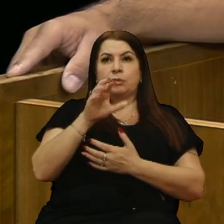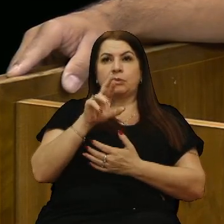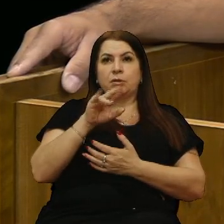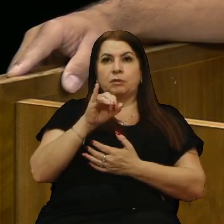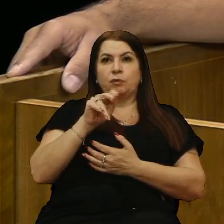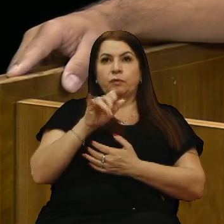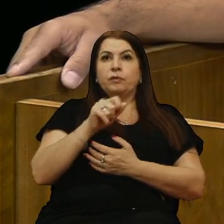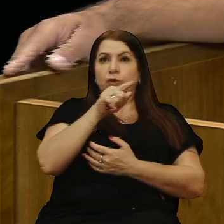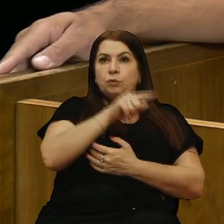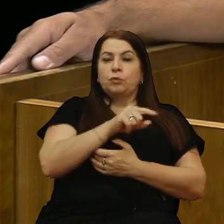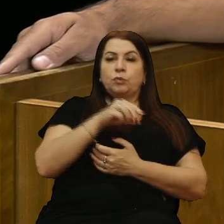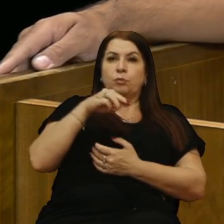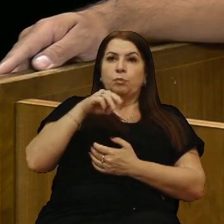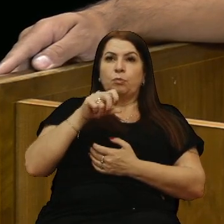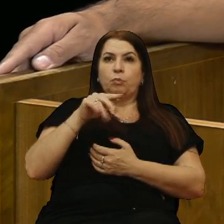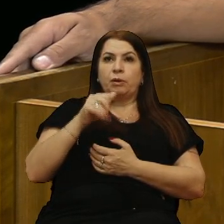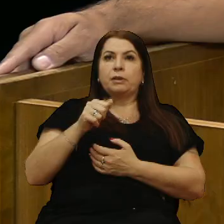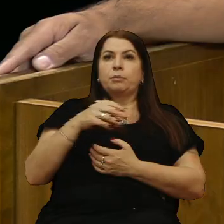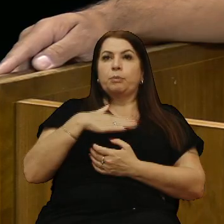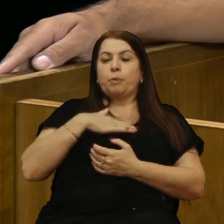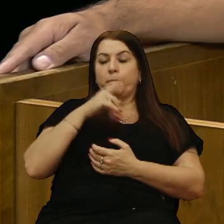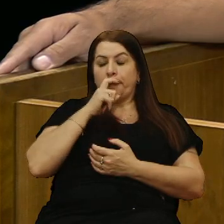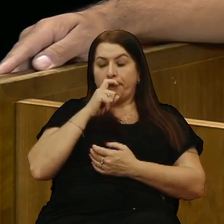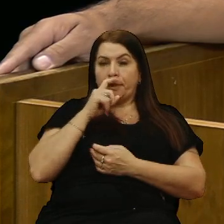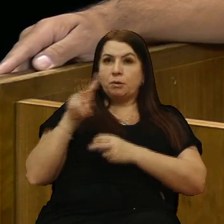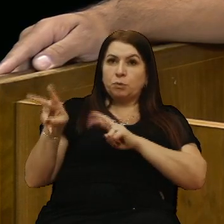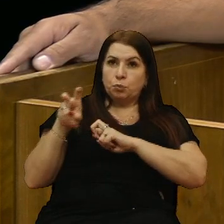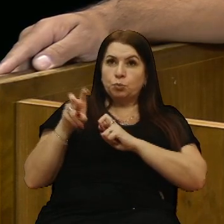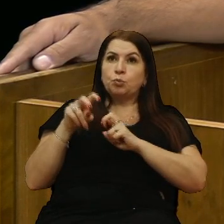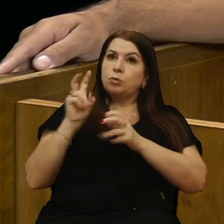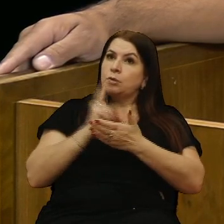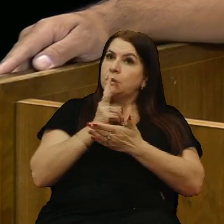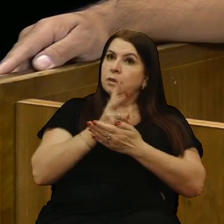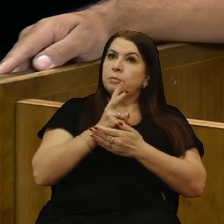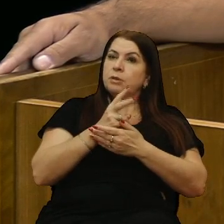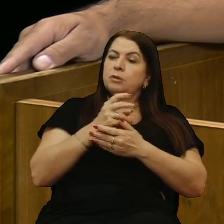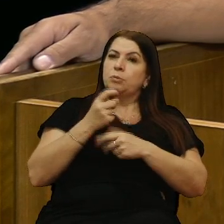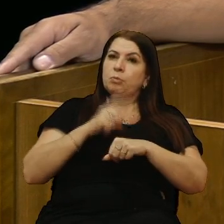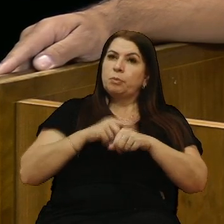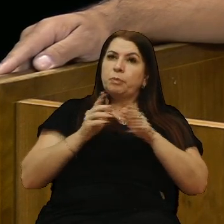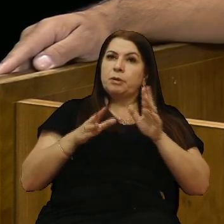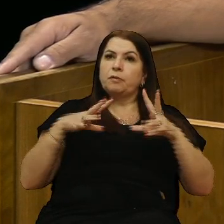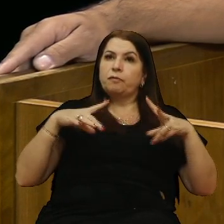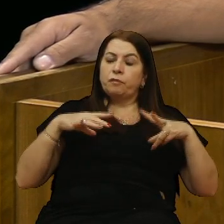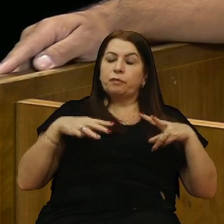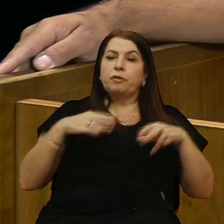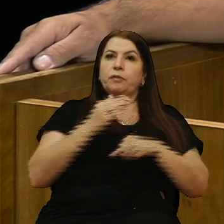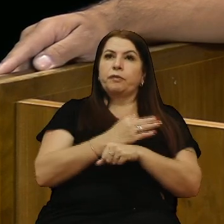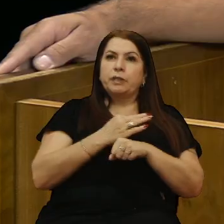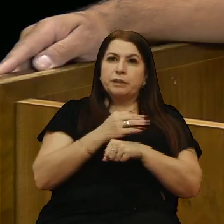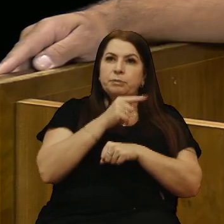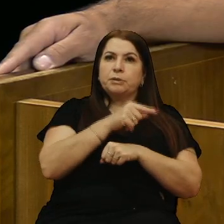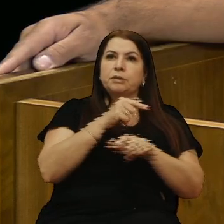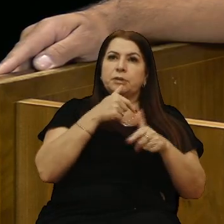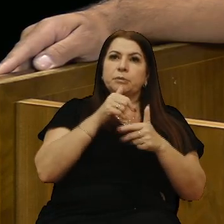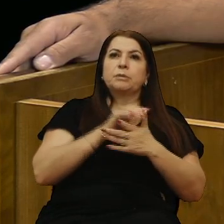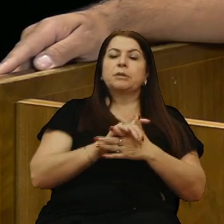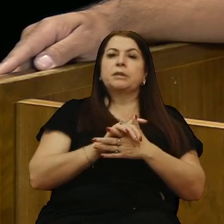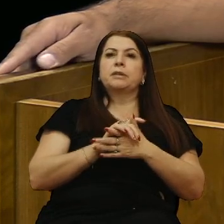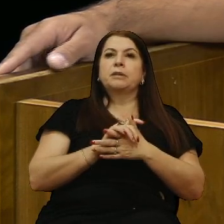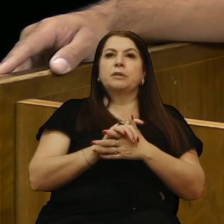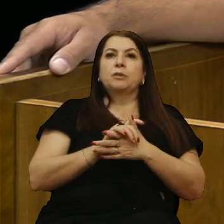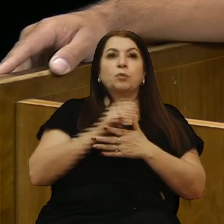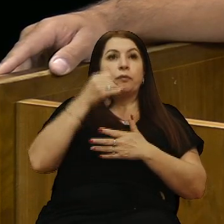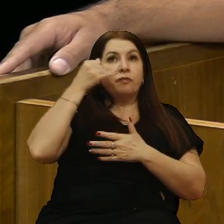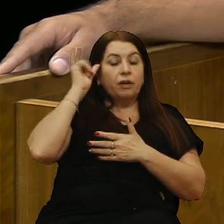sou lá da Mulada, meu pai é agricultor, né, e eu estou sempre lá nos meus momentos de folga, de férias, a gente está lá trabalhando, lidando com